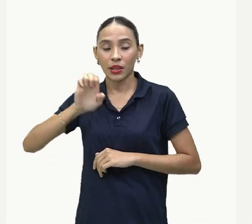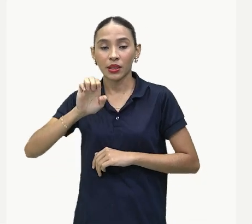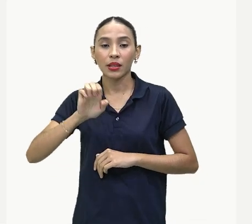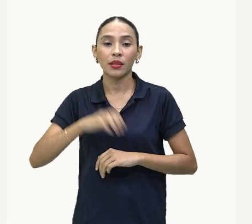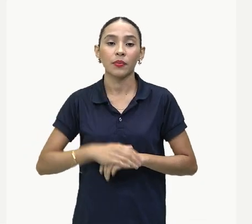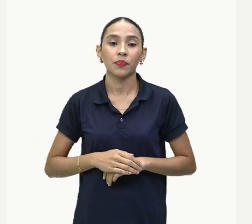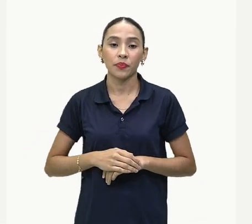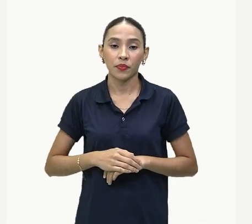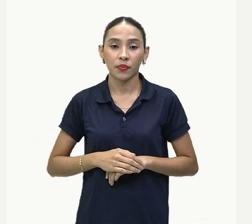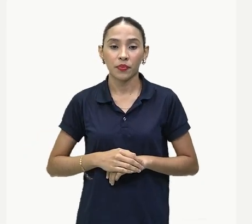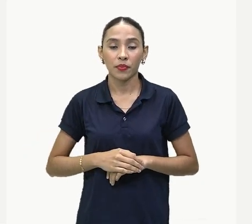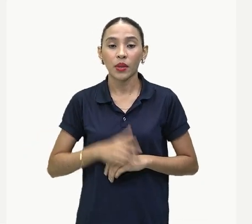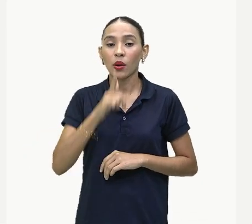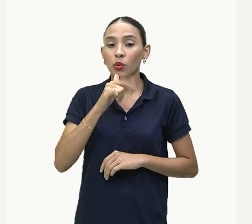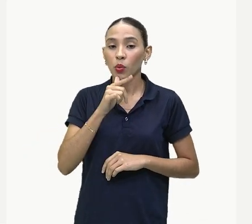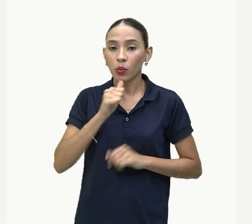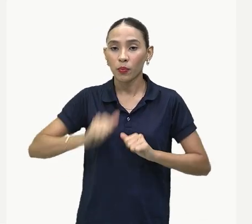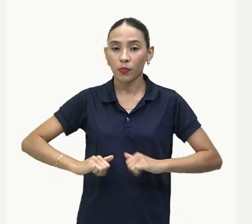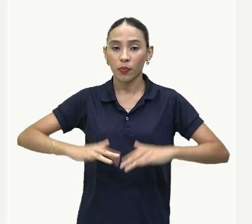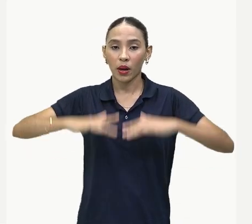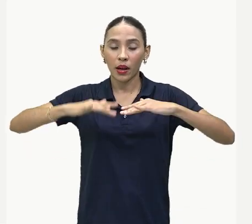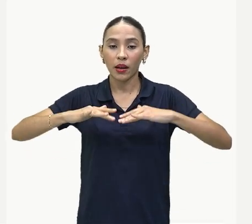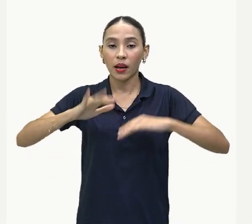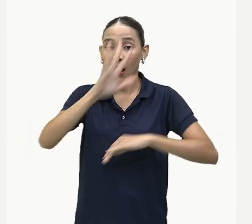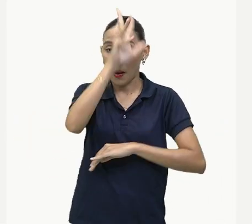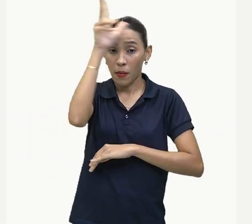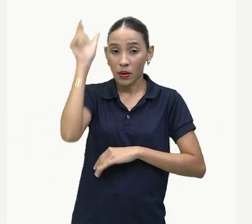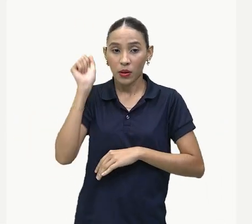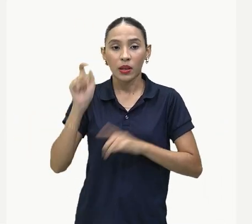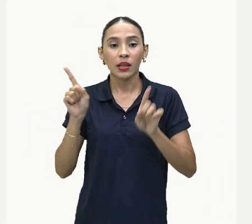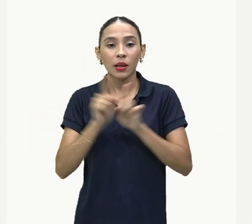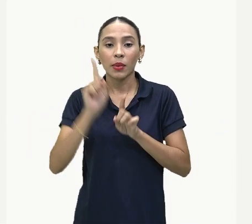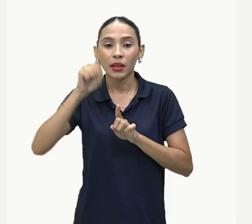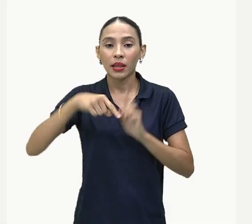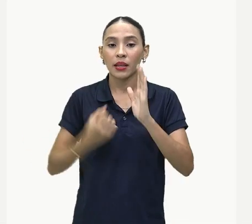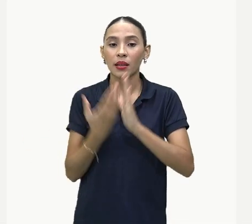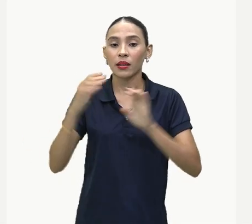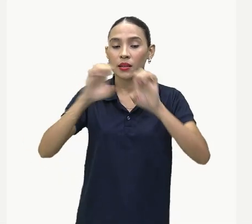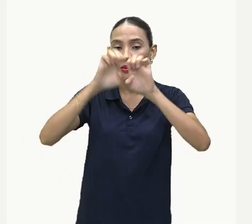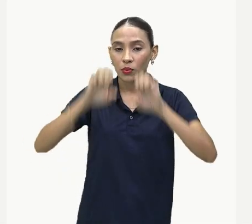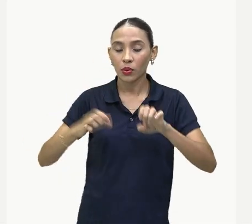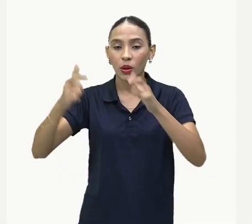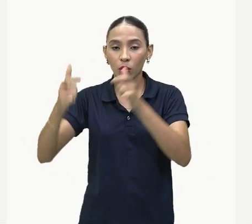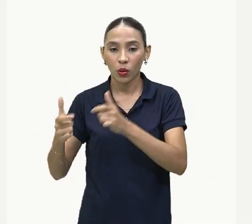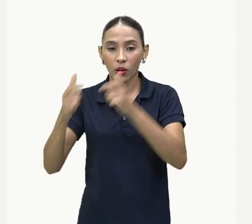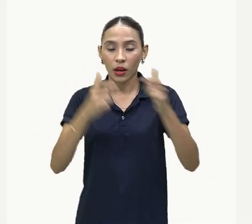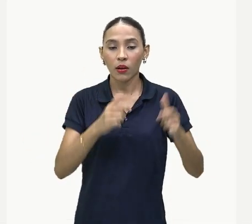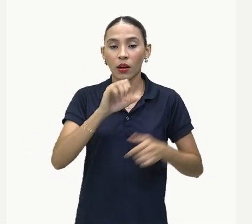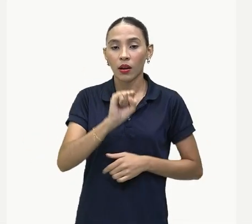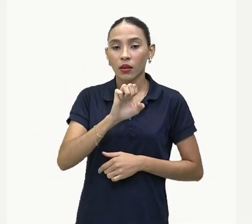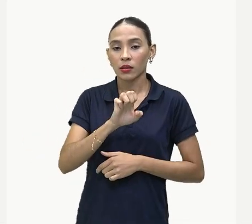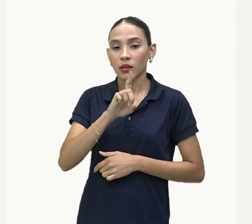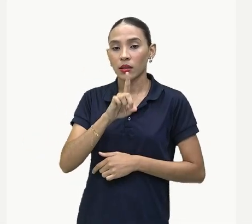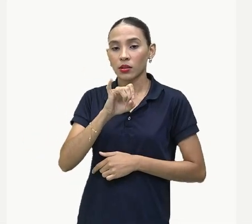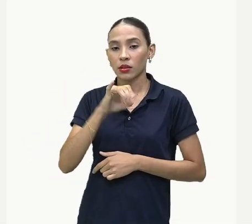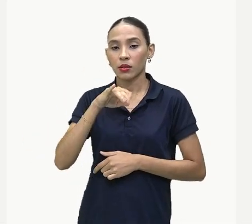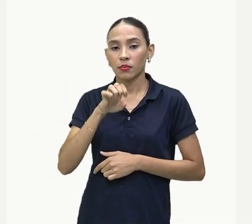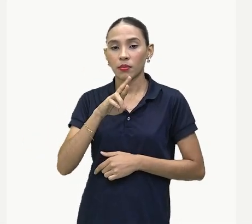do rio Amazonas. Eles são formados por terrenos sedimentares